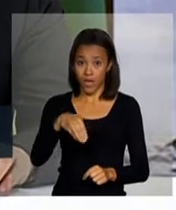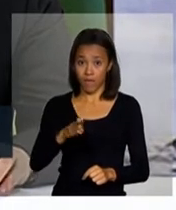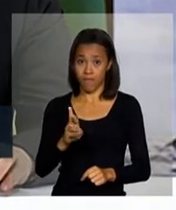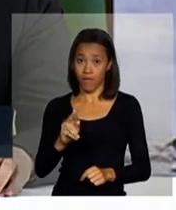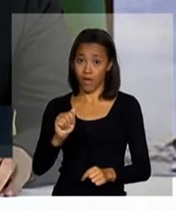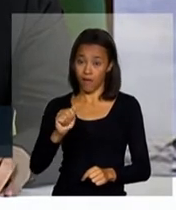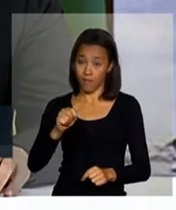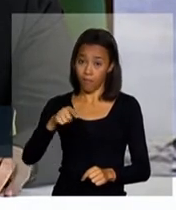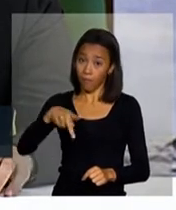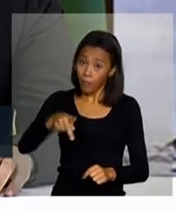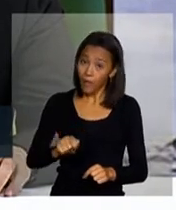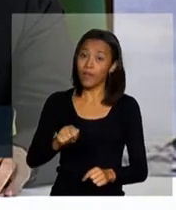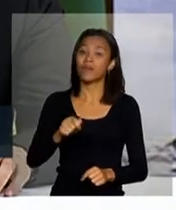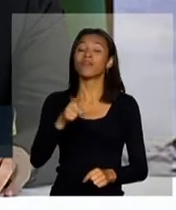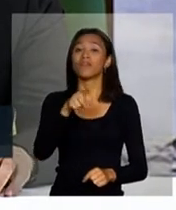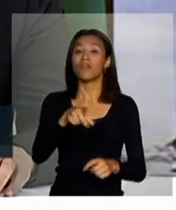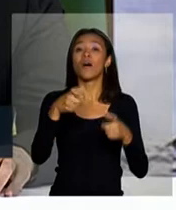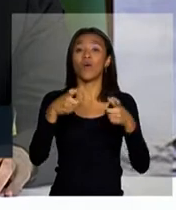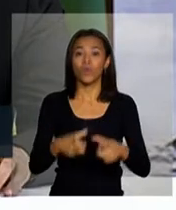no Tocantins.